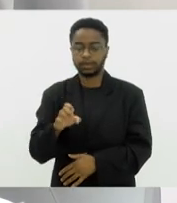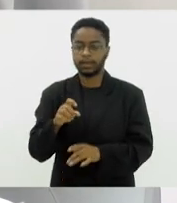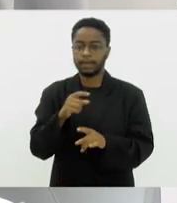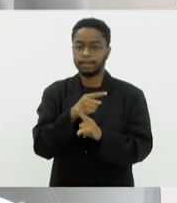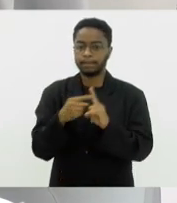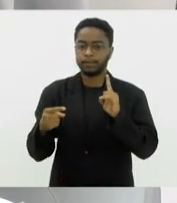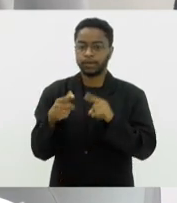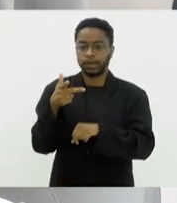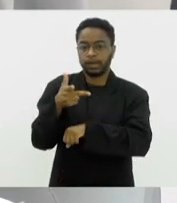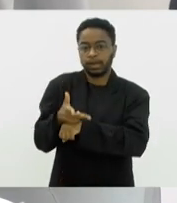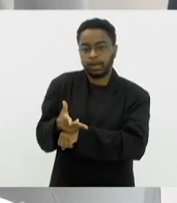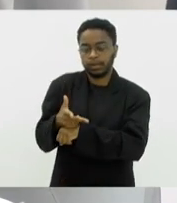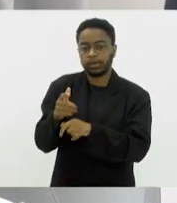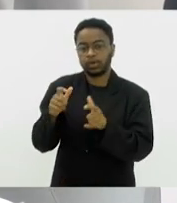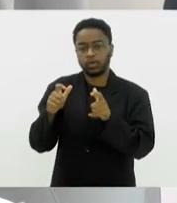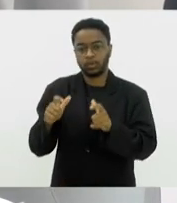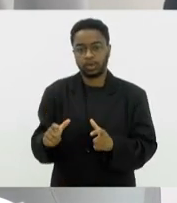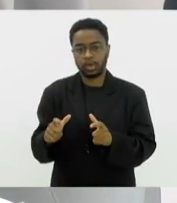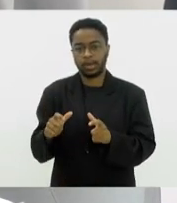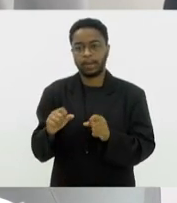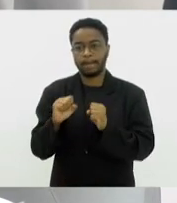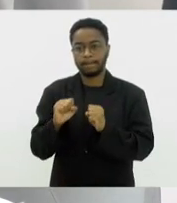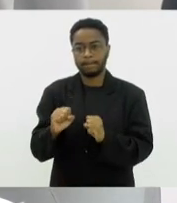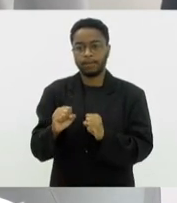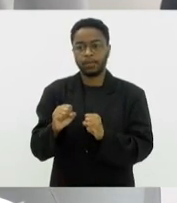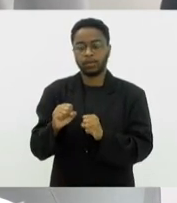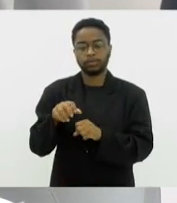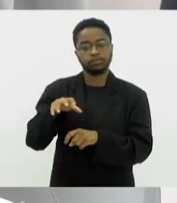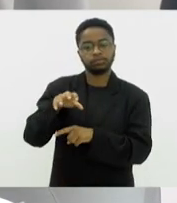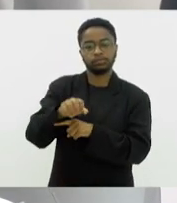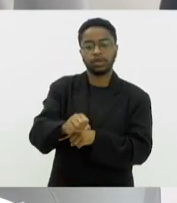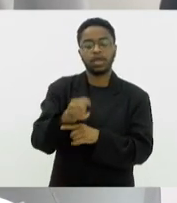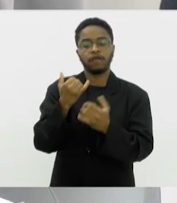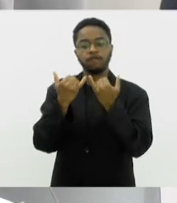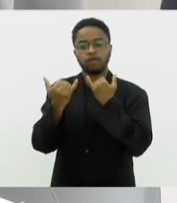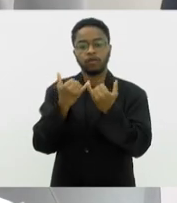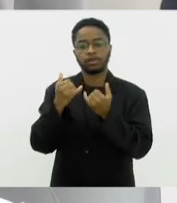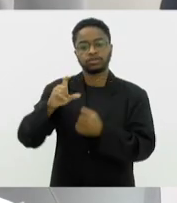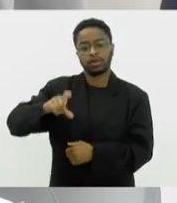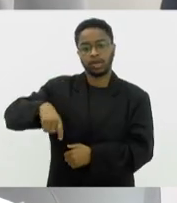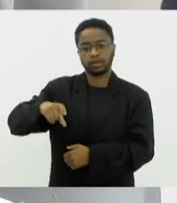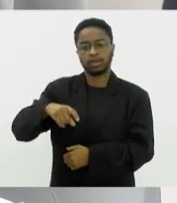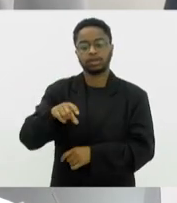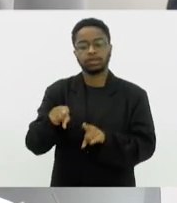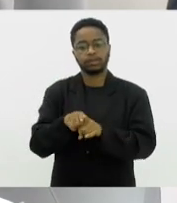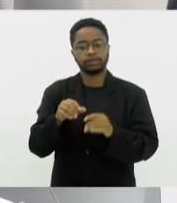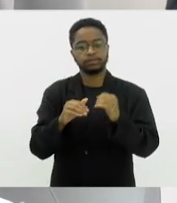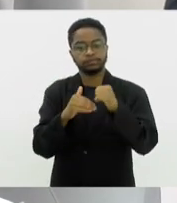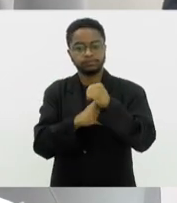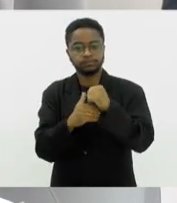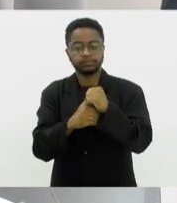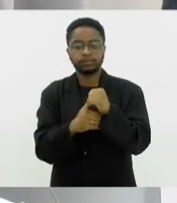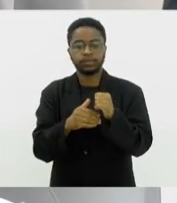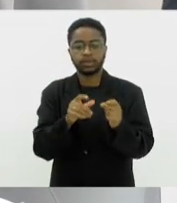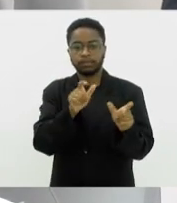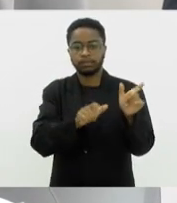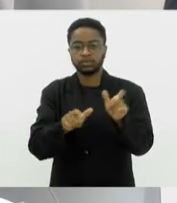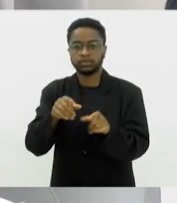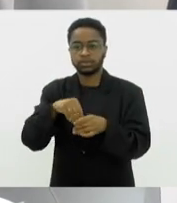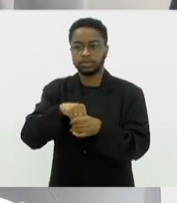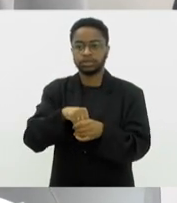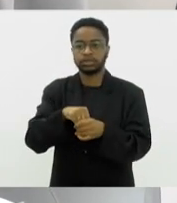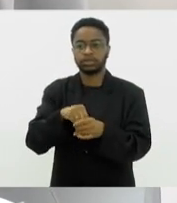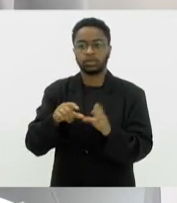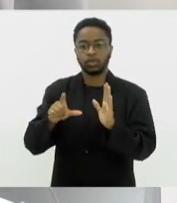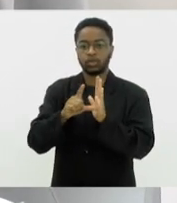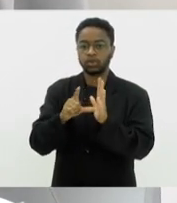de segurança em locais que possam captar informações de cartões, códigos, verificadores e senhas dos consumidores em estabelecimentos comerciais no âmbito do